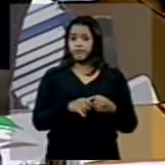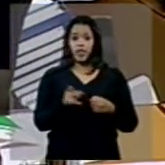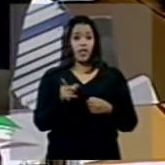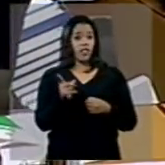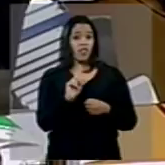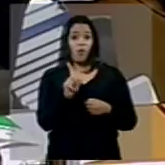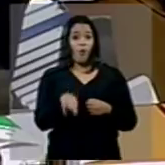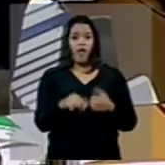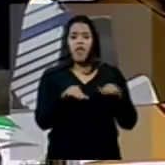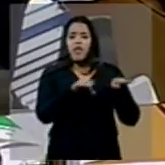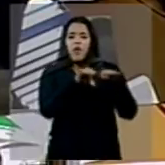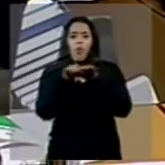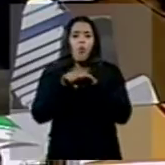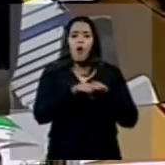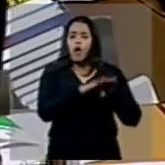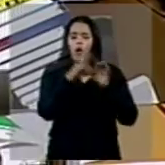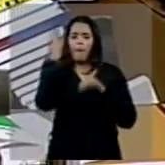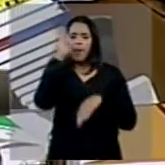nacional.